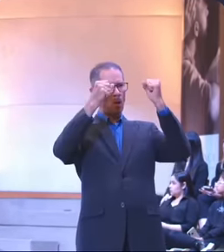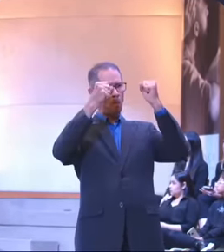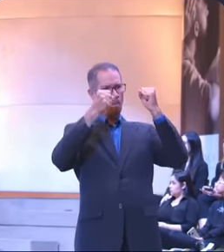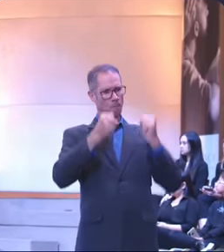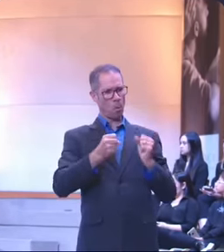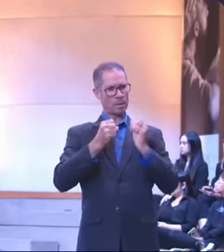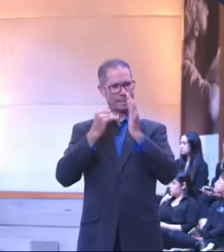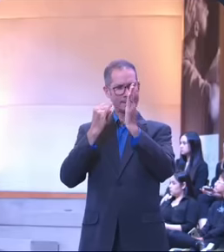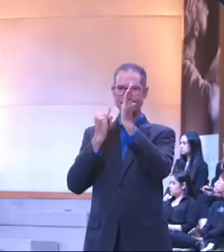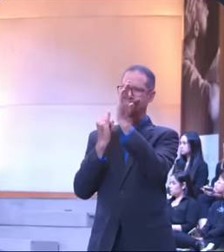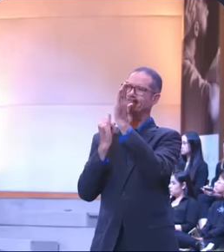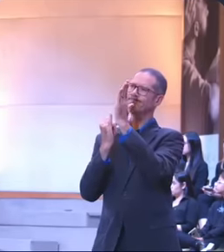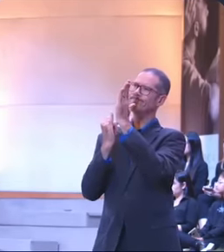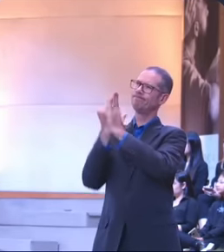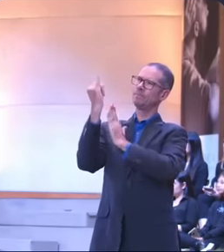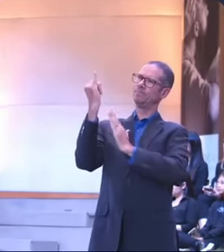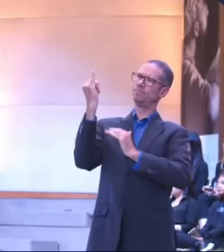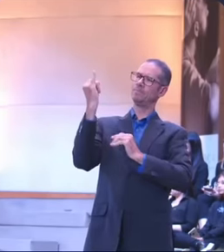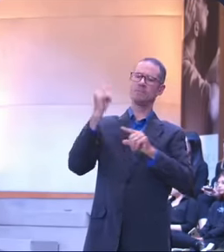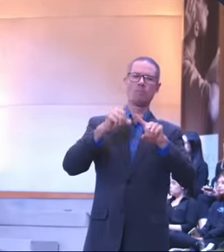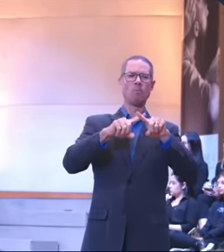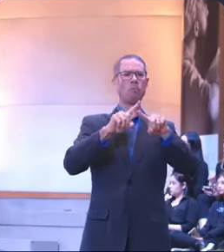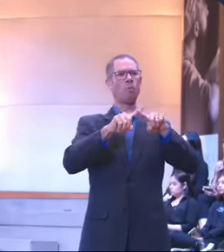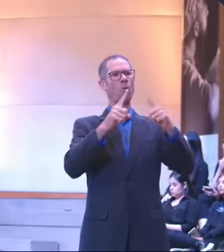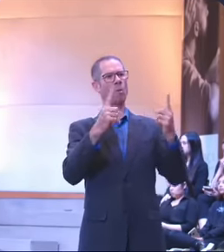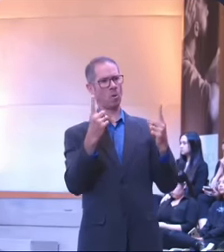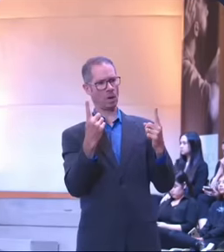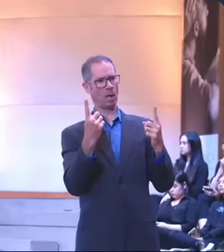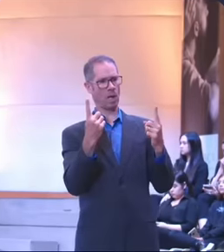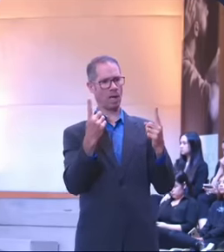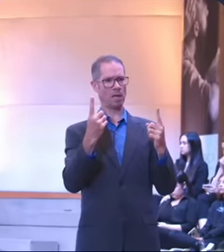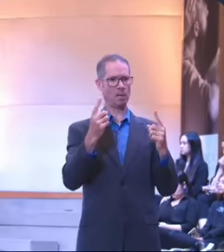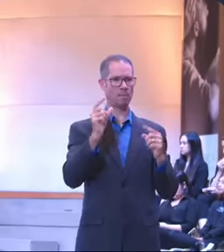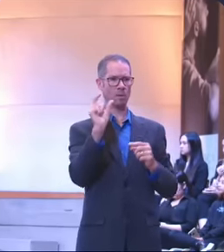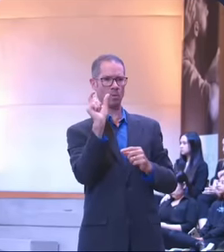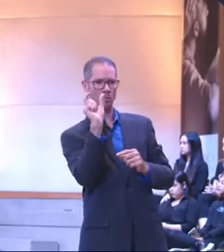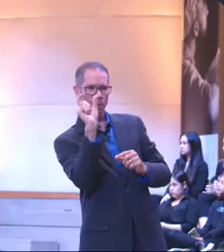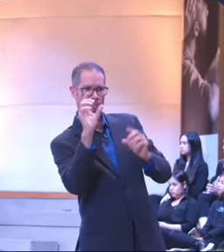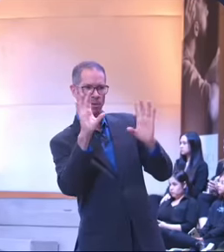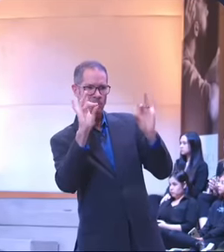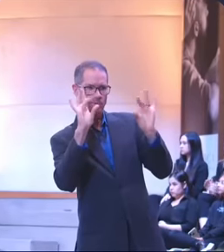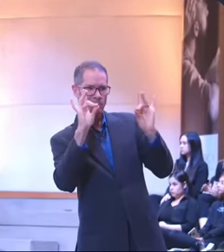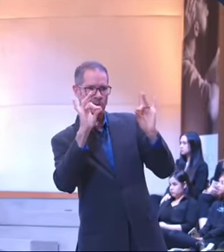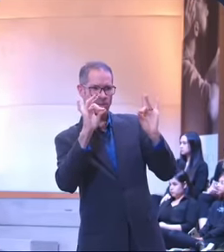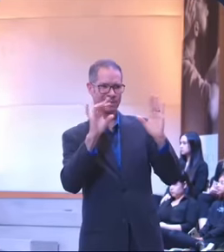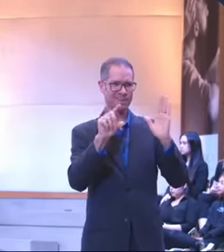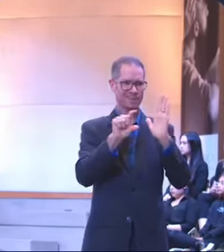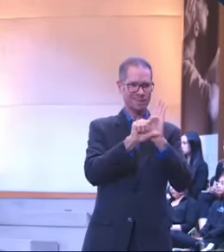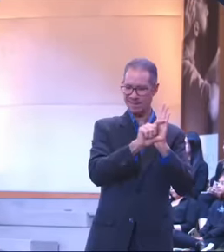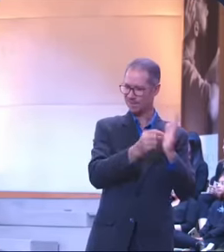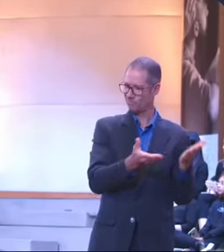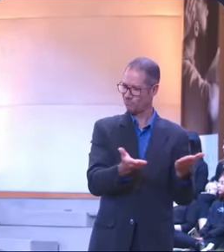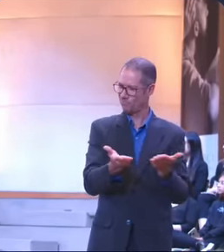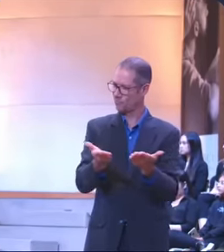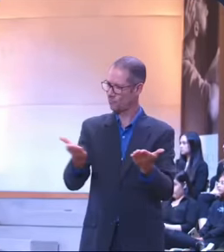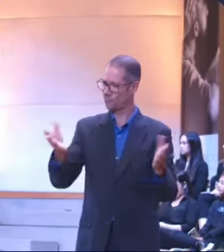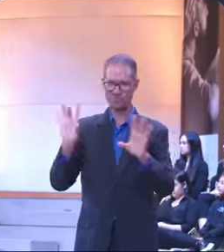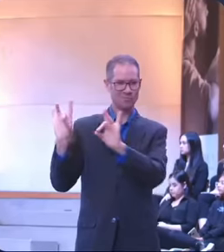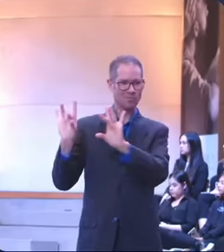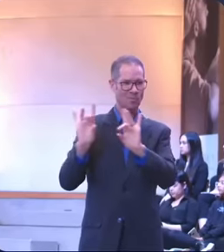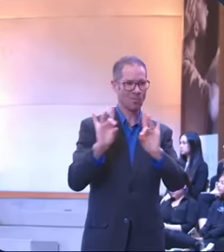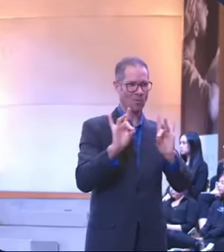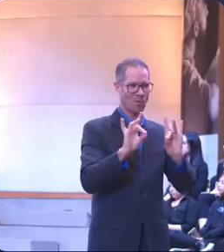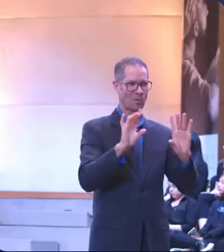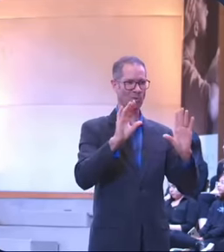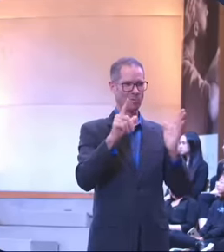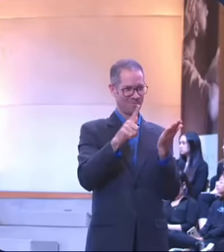da intercessão. Por que que a gente pegou esses post-its todos aqui? Por que que a